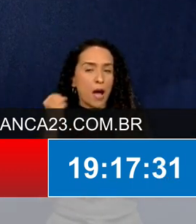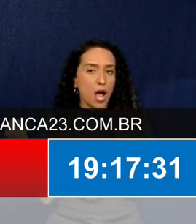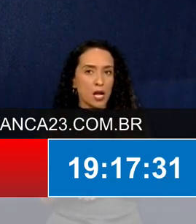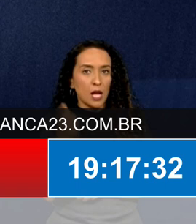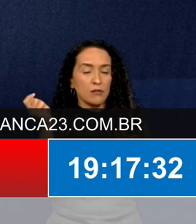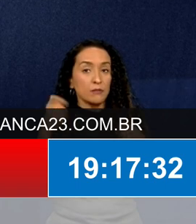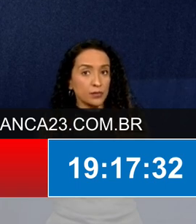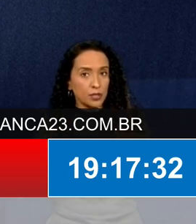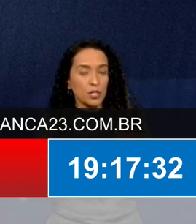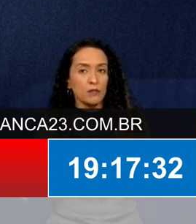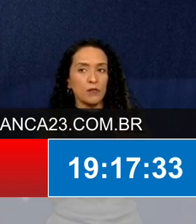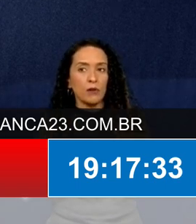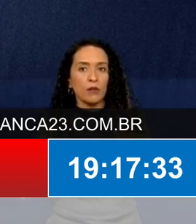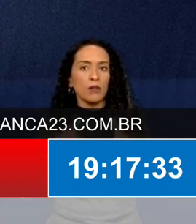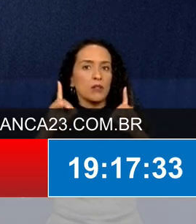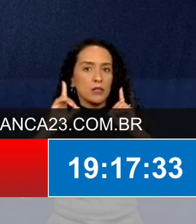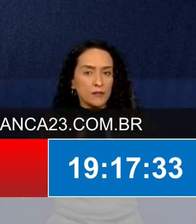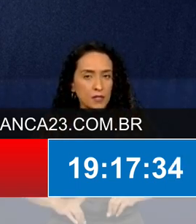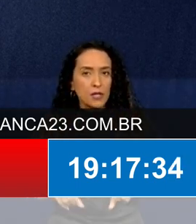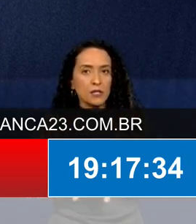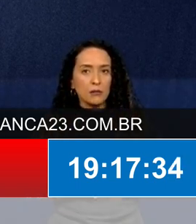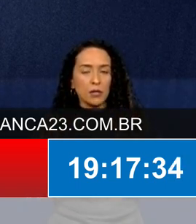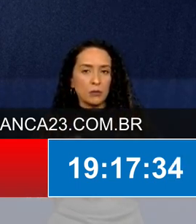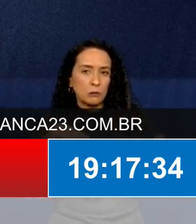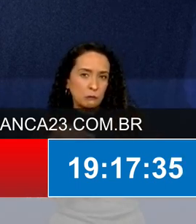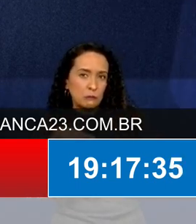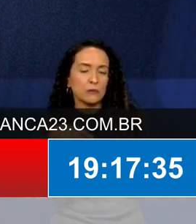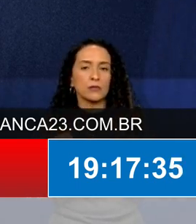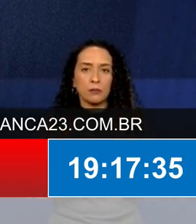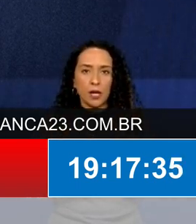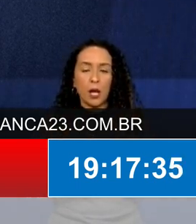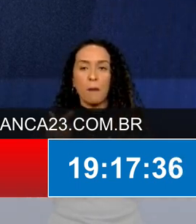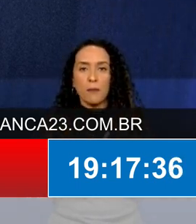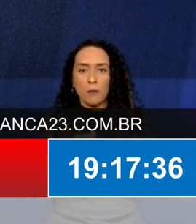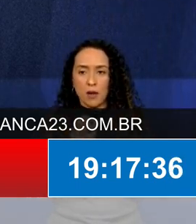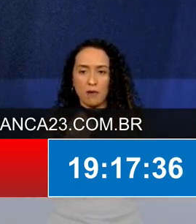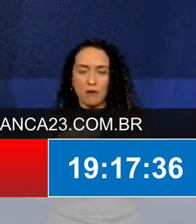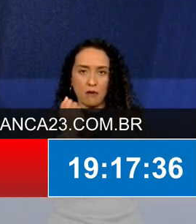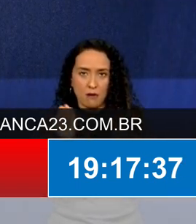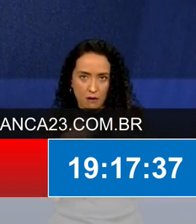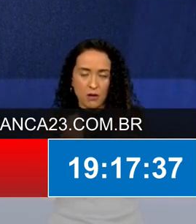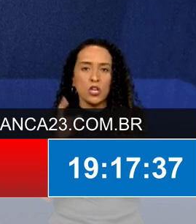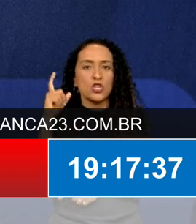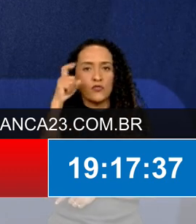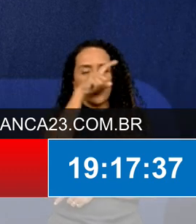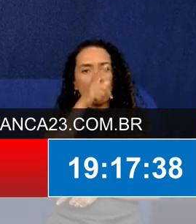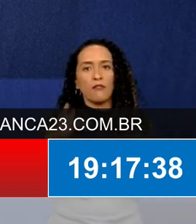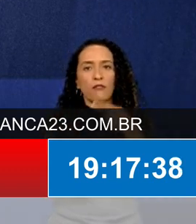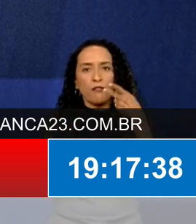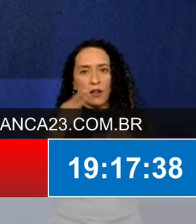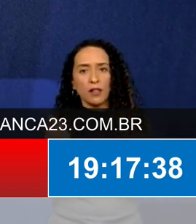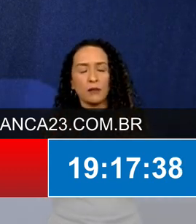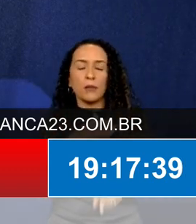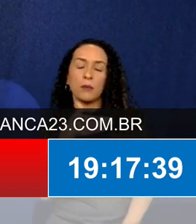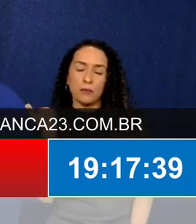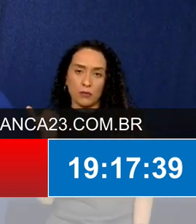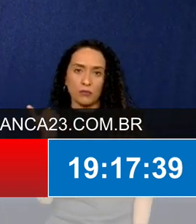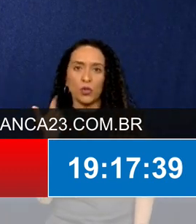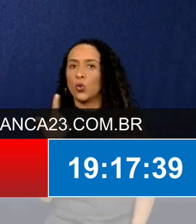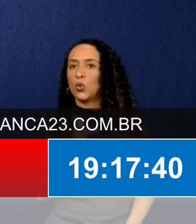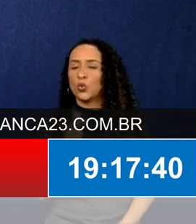pode levar à paralisia e à atrofia muscular, problemas nas articulações, dificuldade de fala e a morte. Não